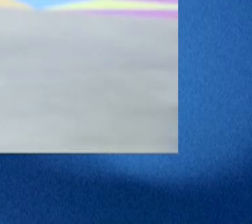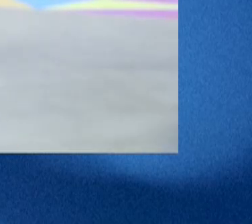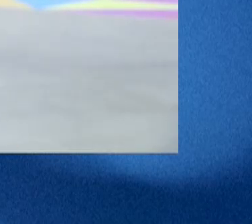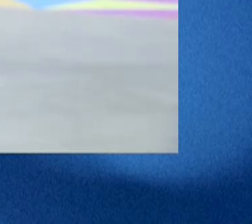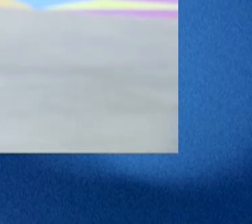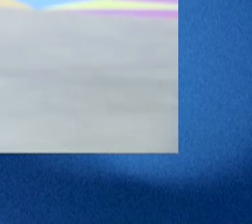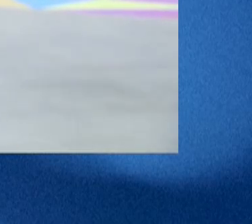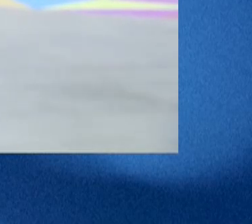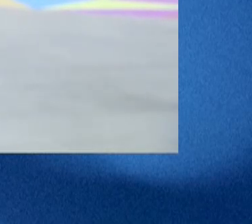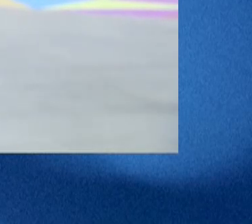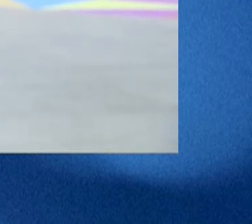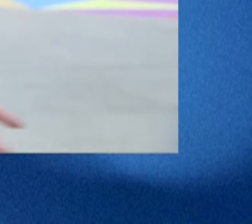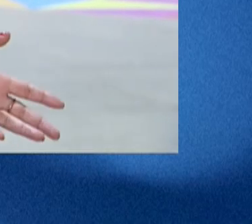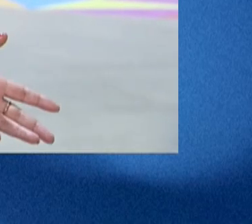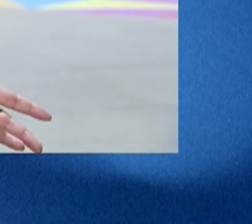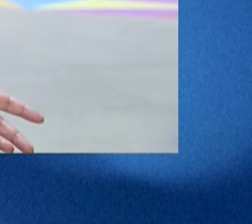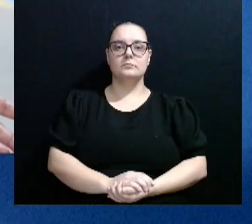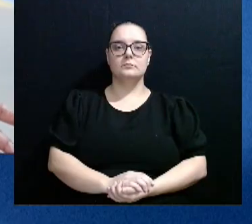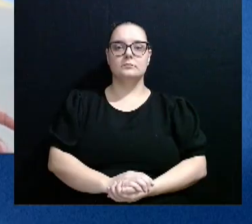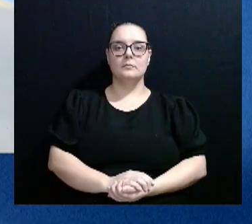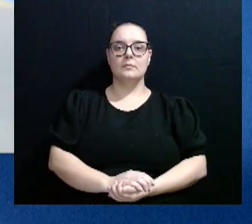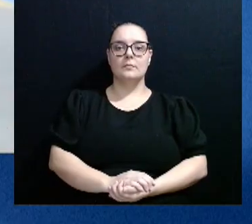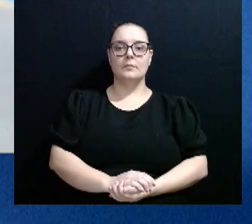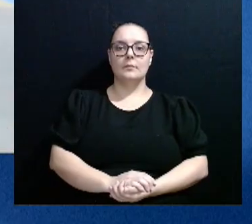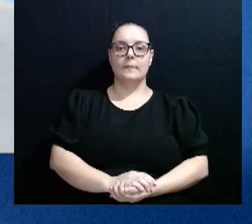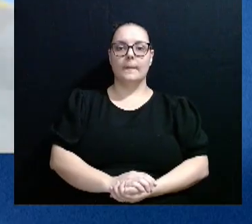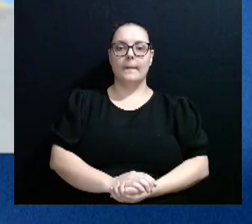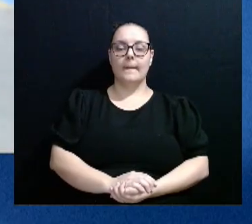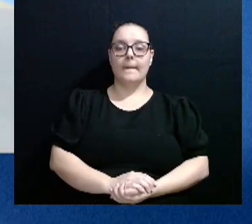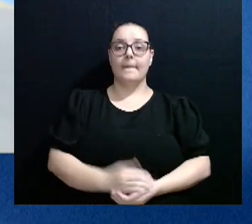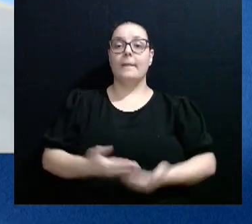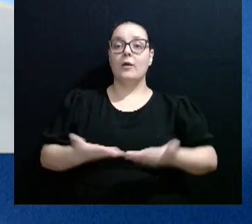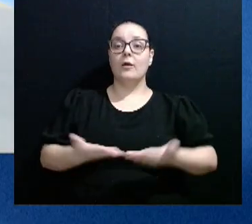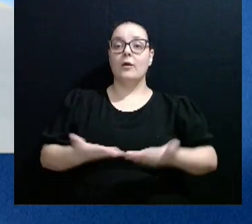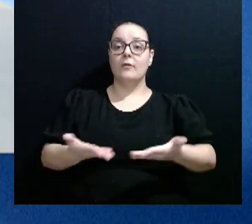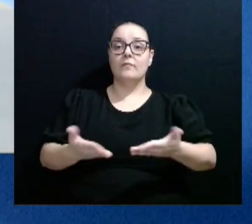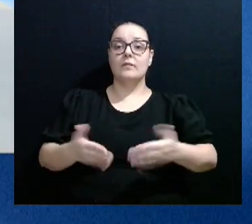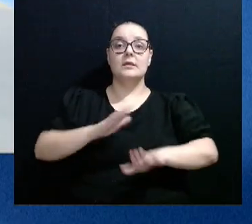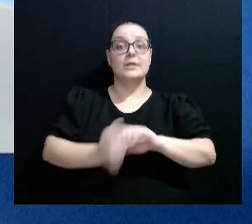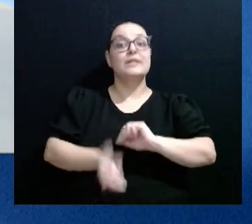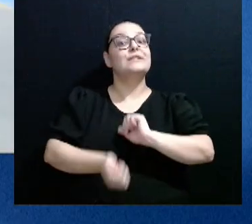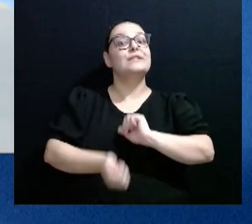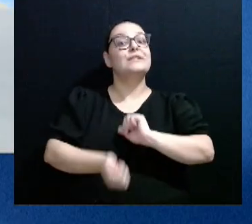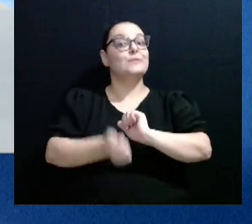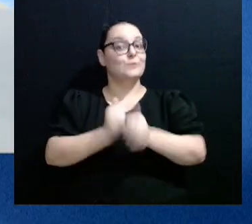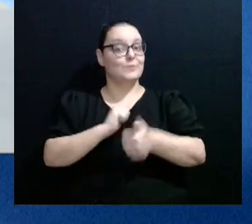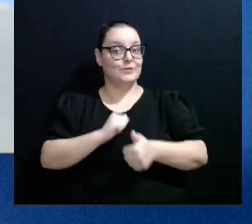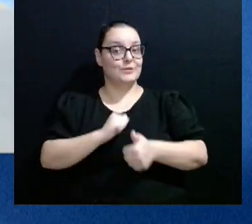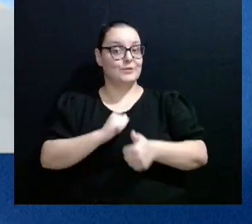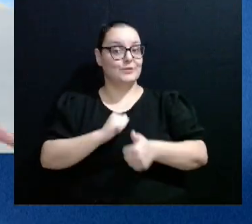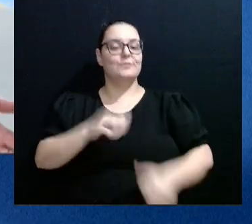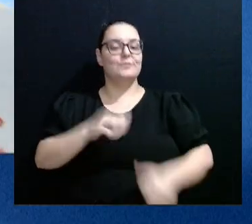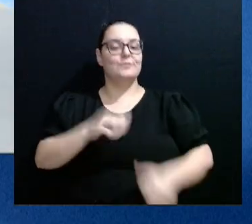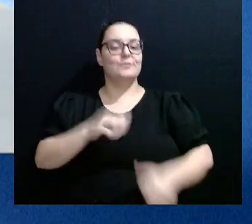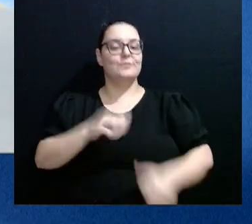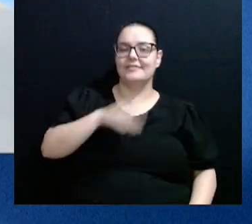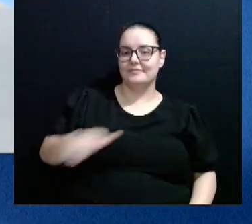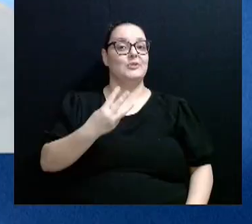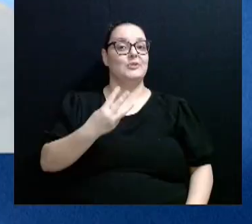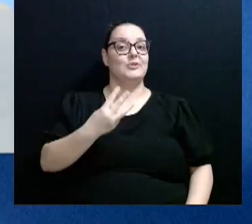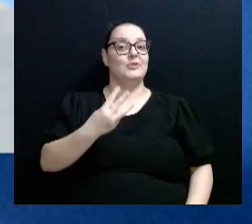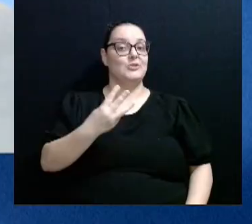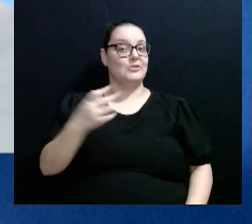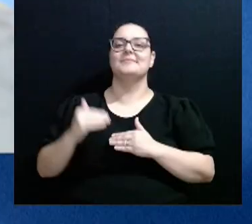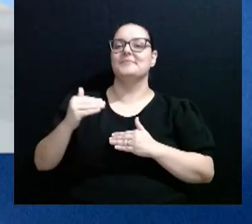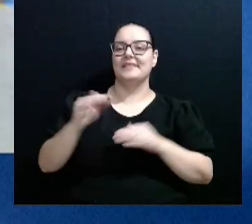Sesc Verão 2026 oferece atividades esportivas para crianças a partir de 3 anos e a família